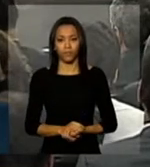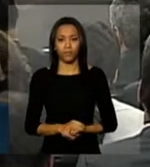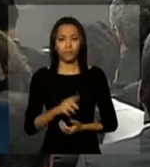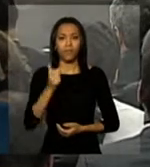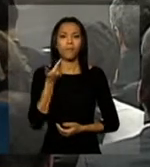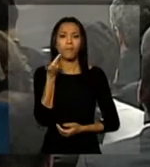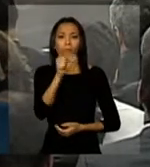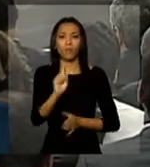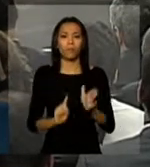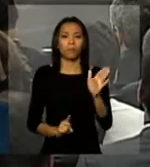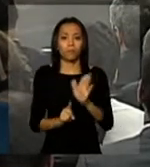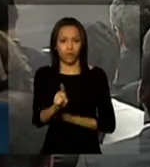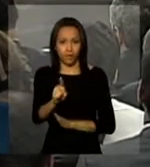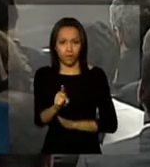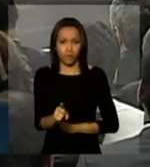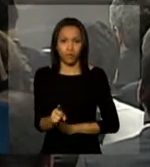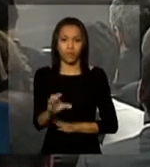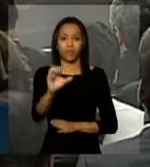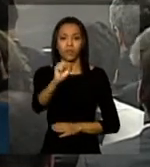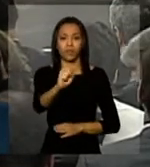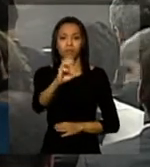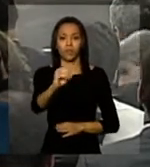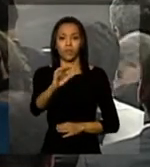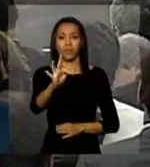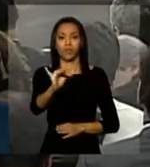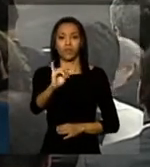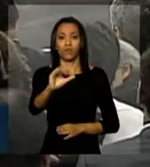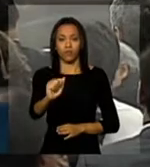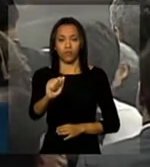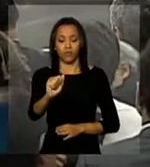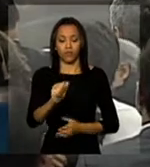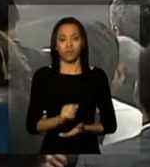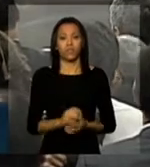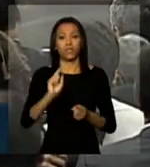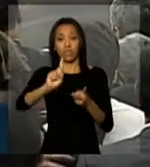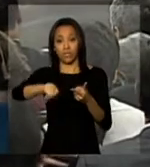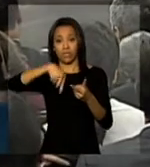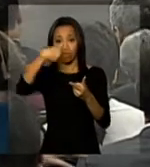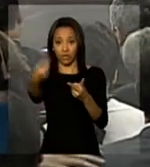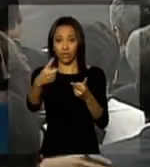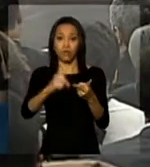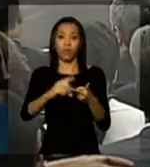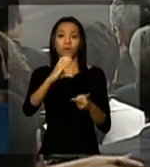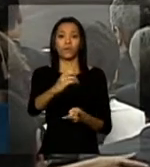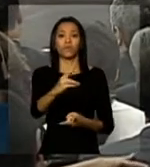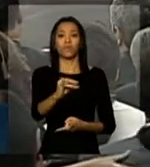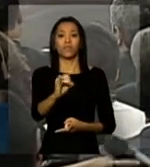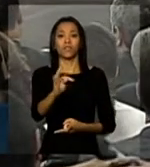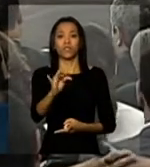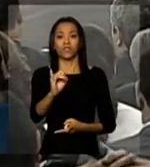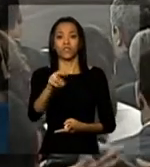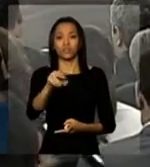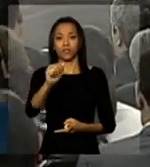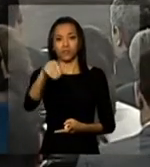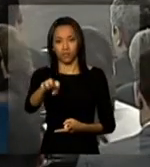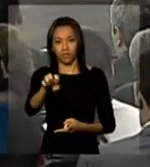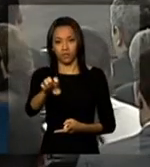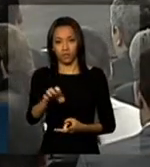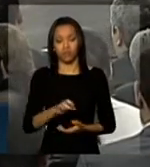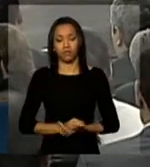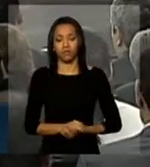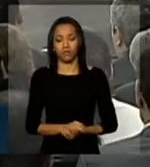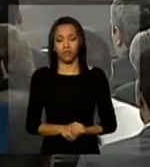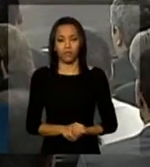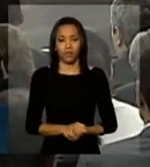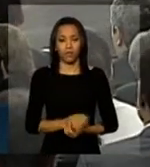Próxima pergunta, Sofia Fernandes, da Folha de São Paulo. E, em seguida, Cristiana Bonfante, do jornal O Globo.